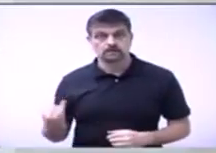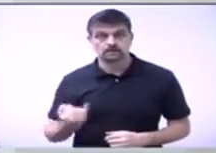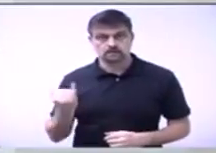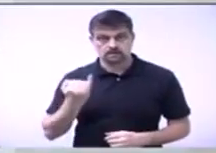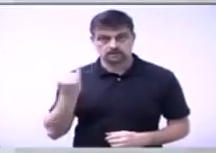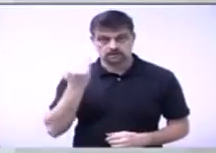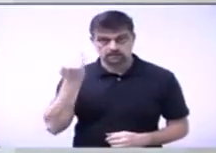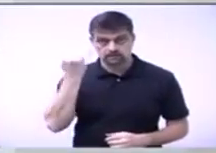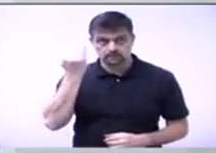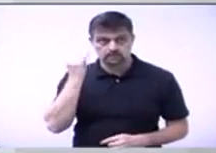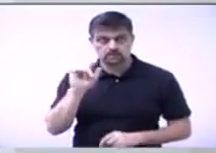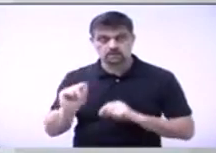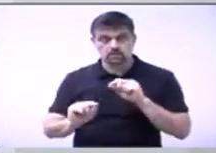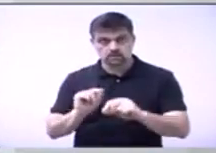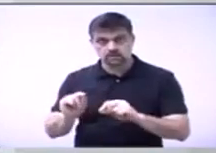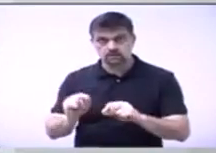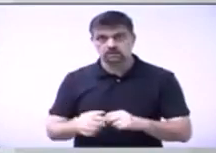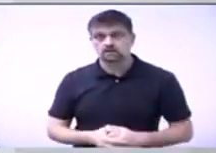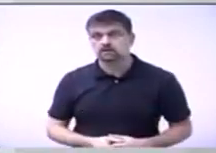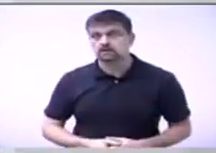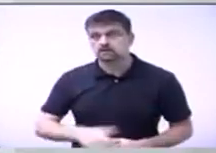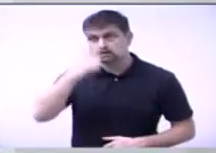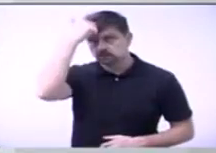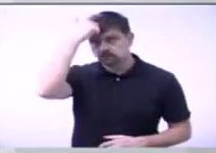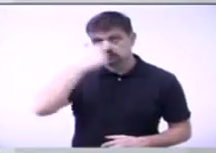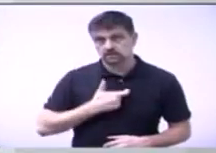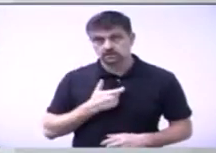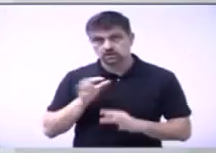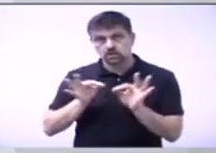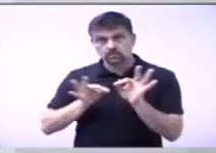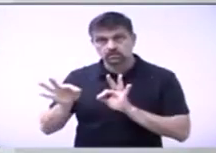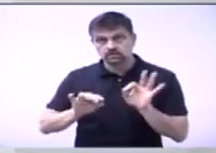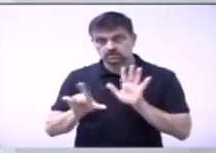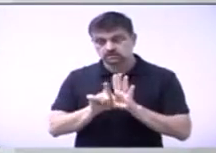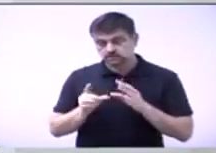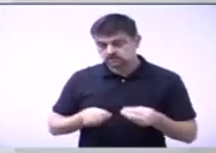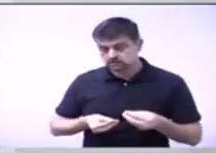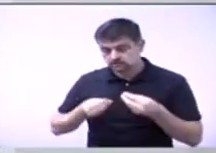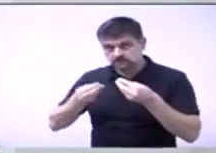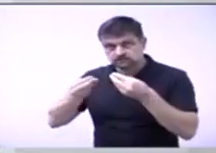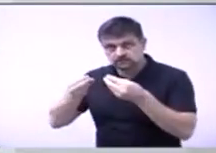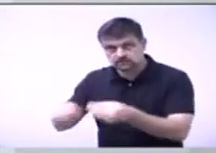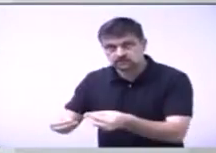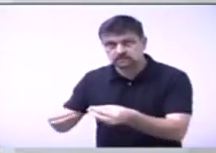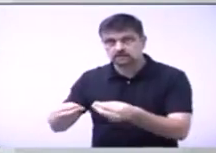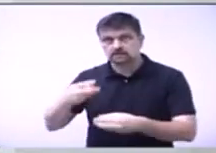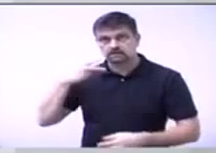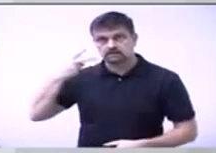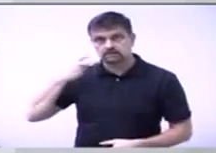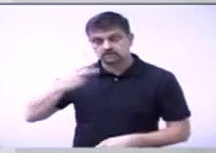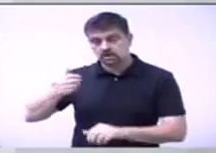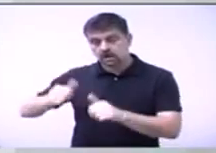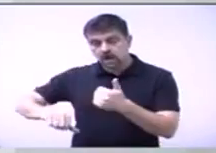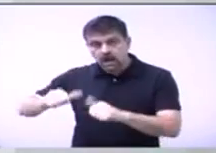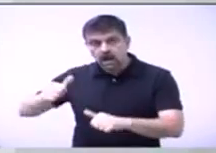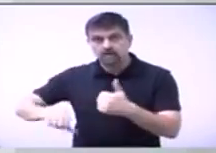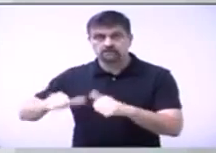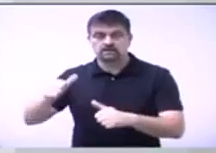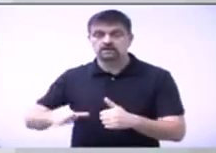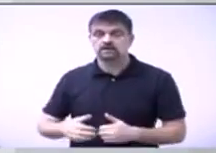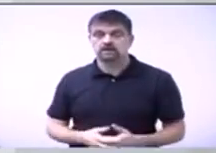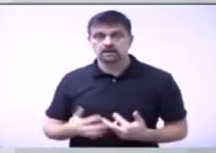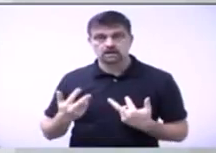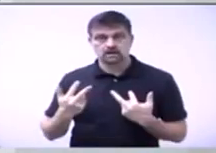A importância de eu trazer um projeto que um colega presente aqui hoje me